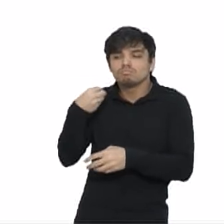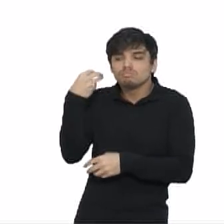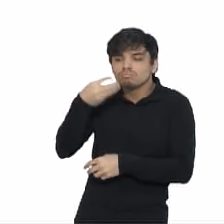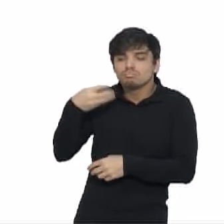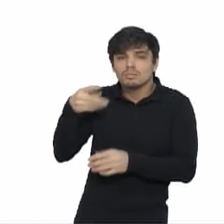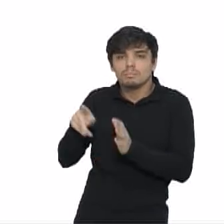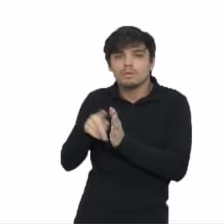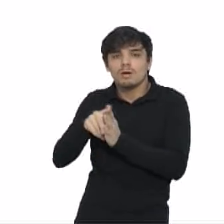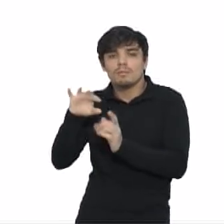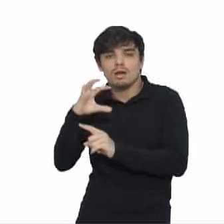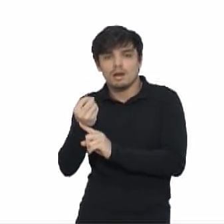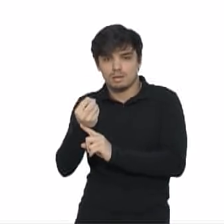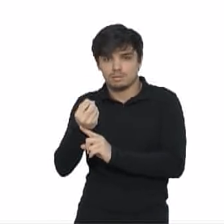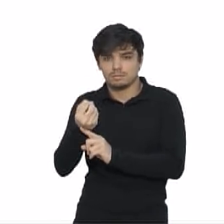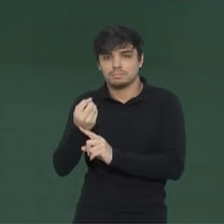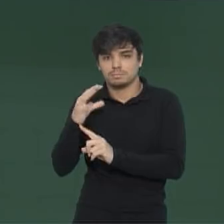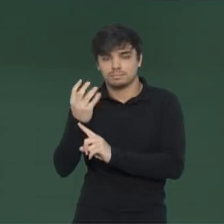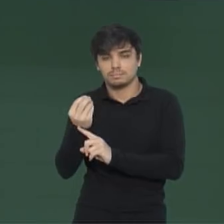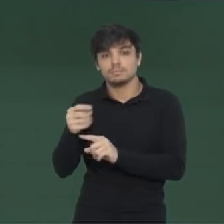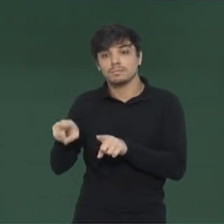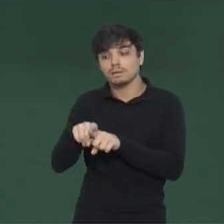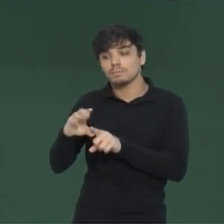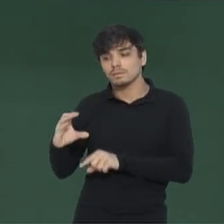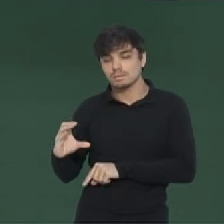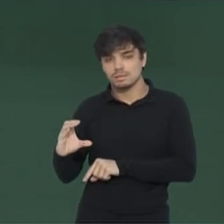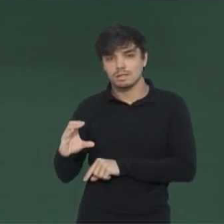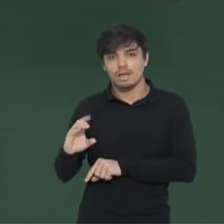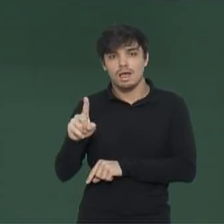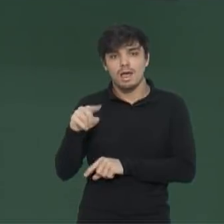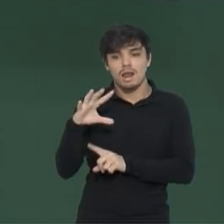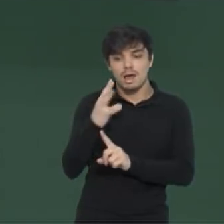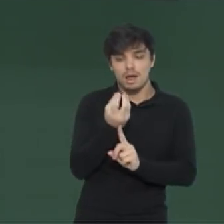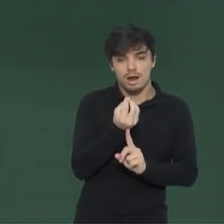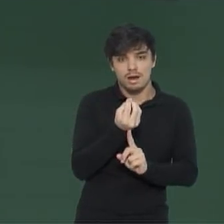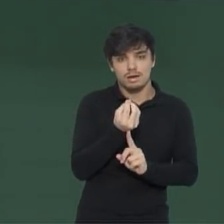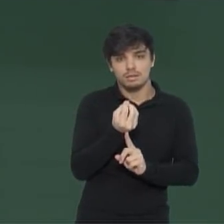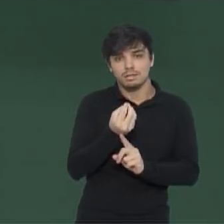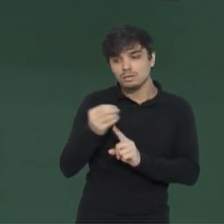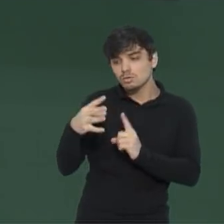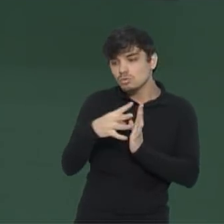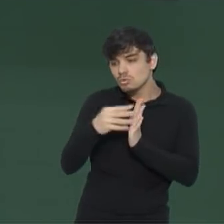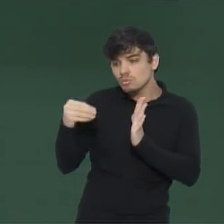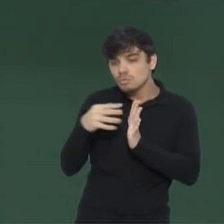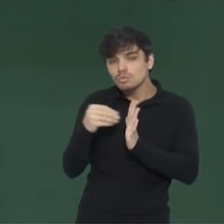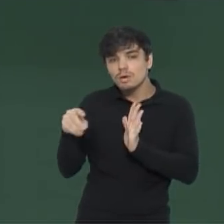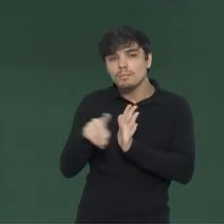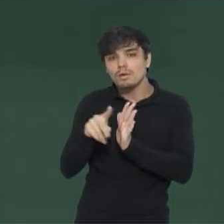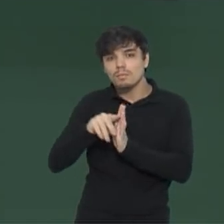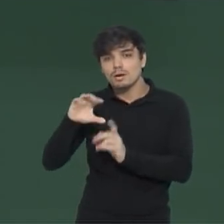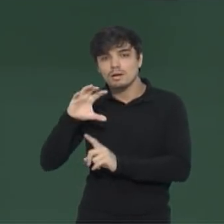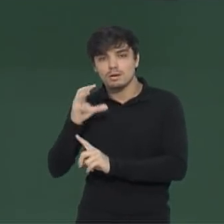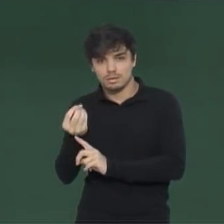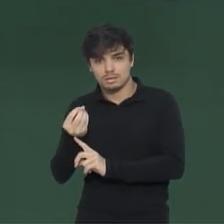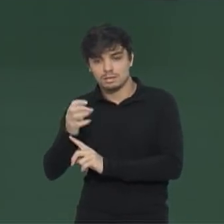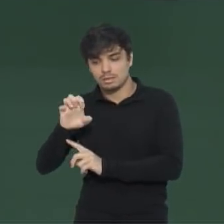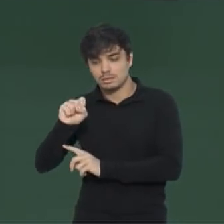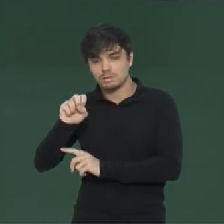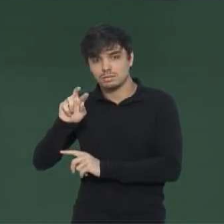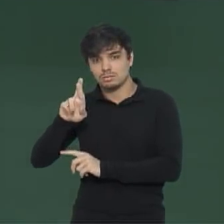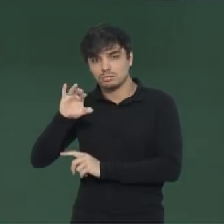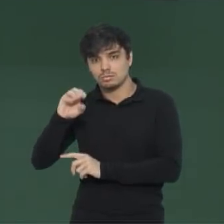dos etruscos. Letra C, era uma arte que se inspirava na arte dos etruscos e nos ideais